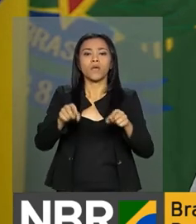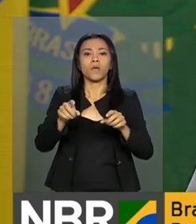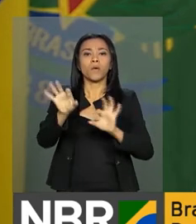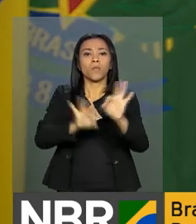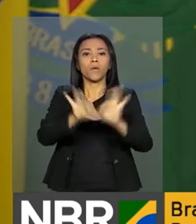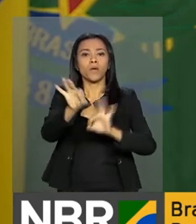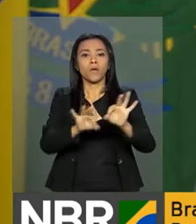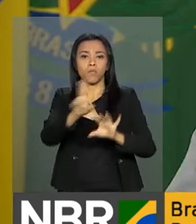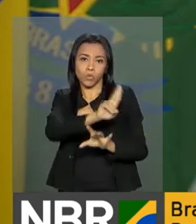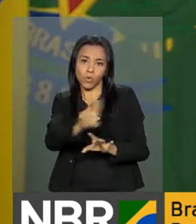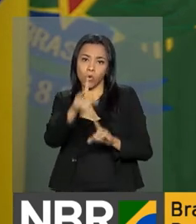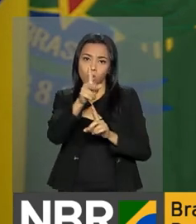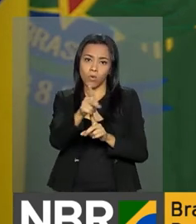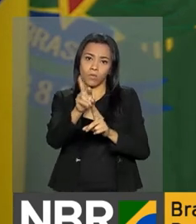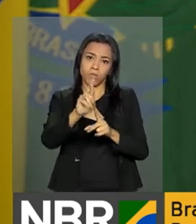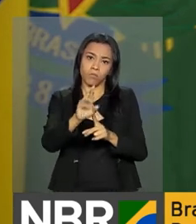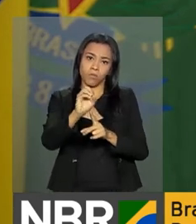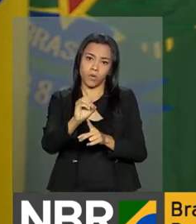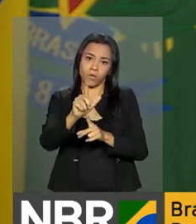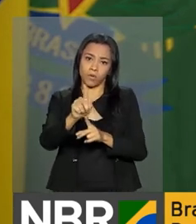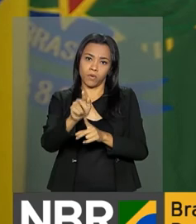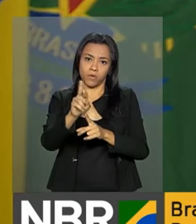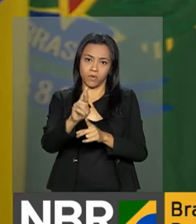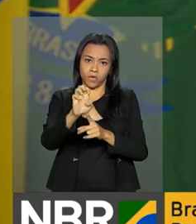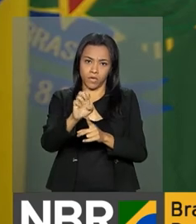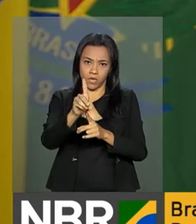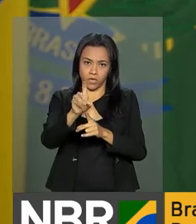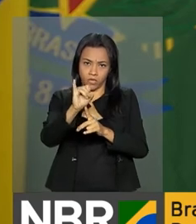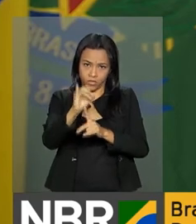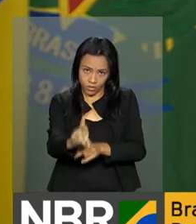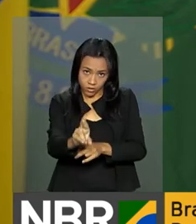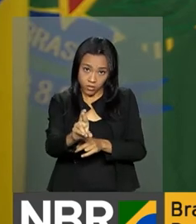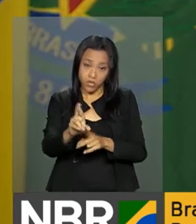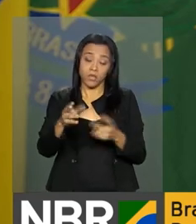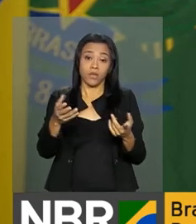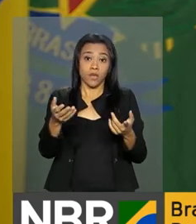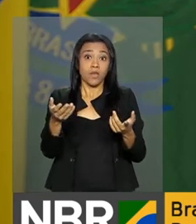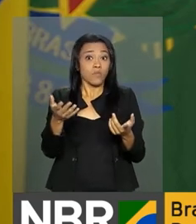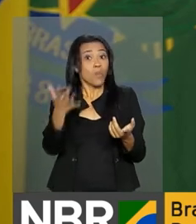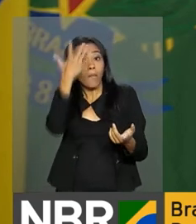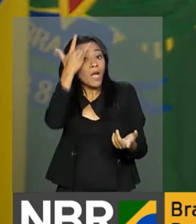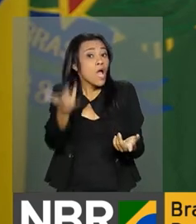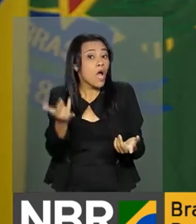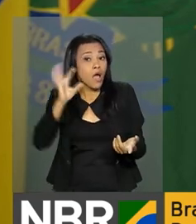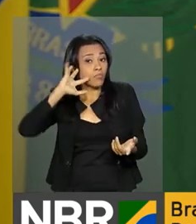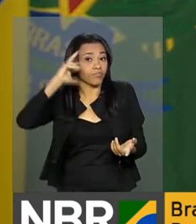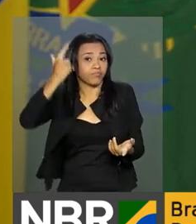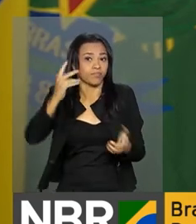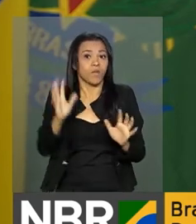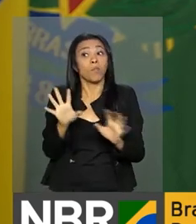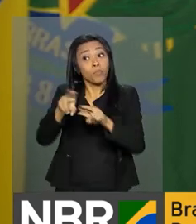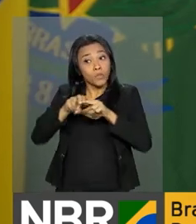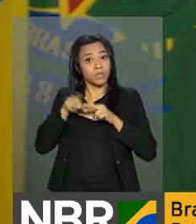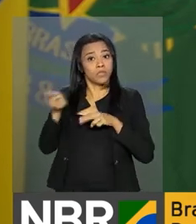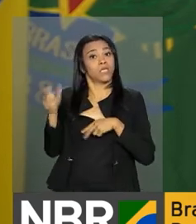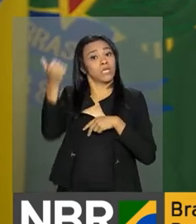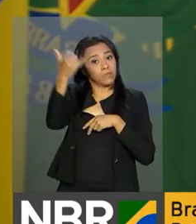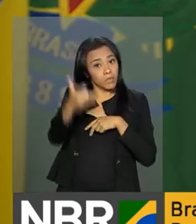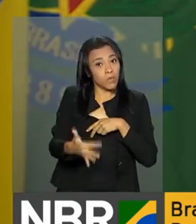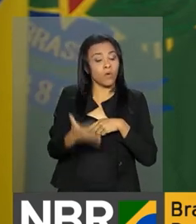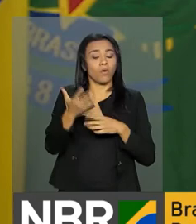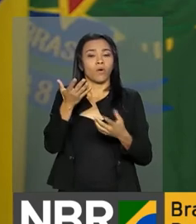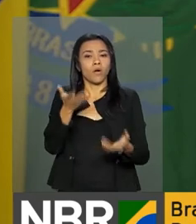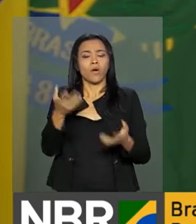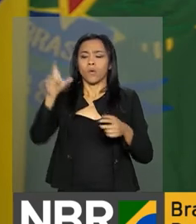para dizer que nós queremos o nosso sonho é que daqui nós não vai ser trabalhar por isso que osmar enfatizou muito bem programa